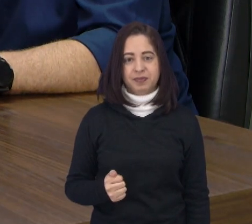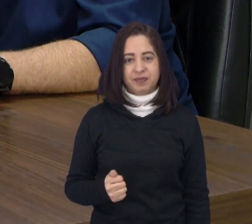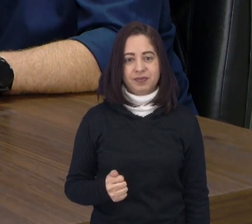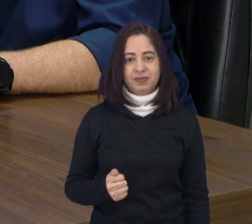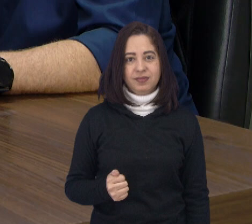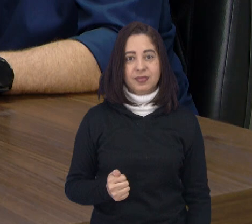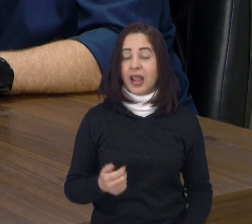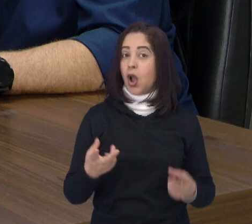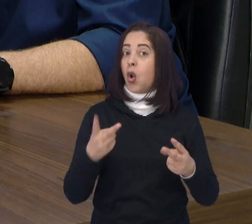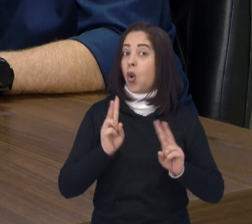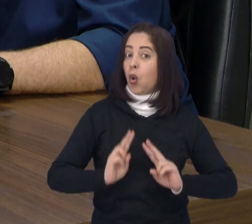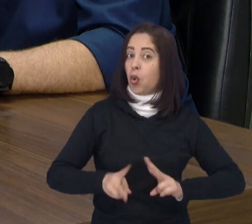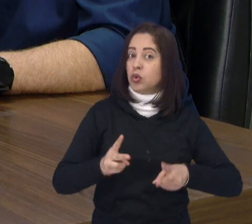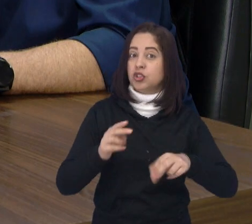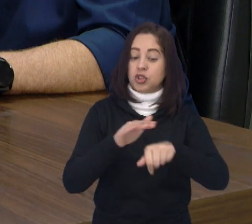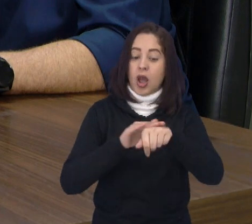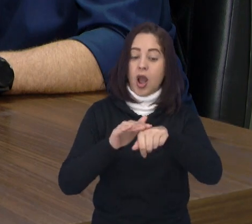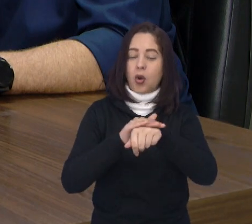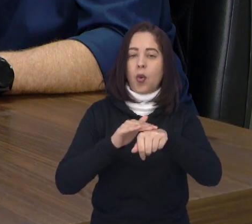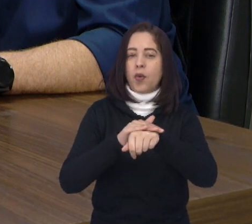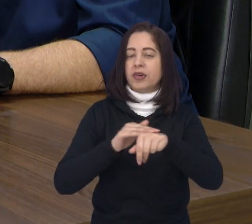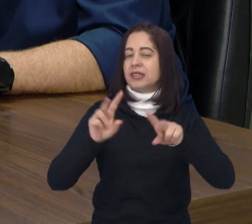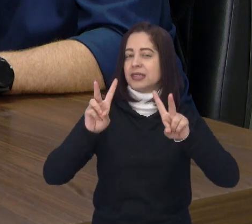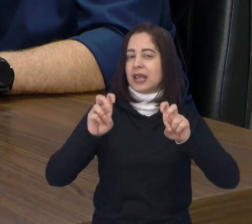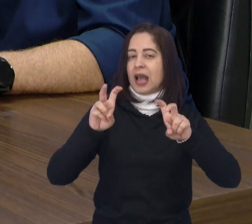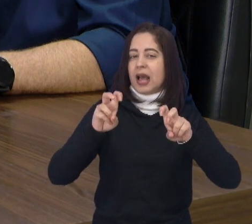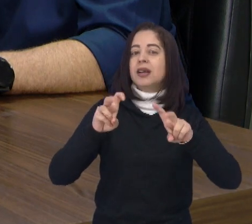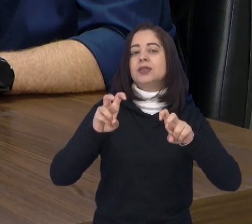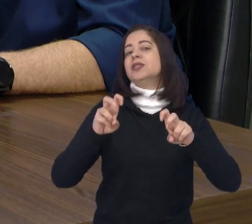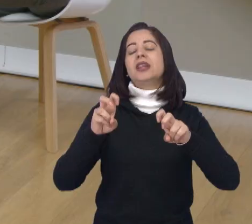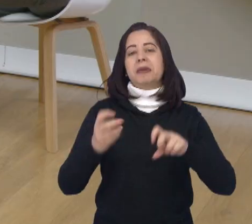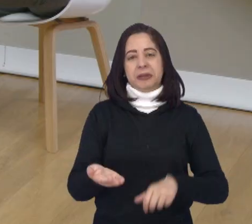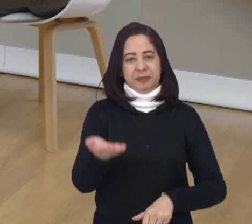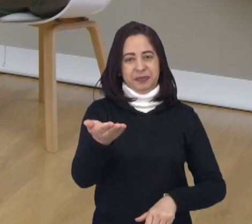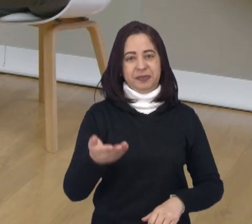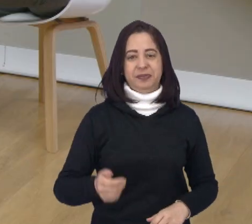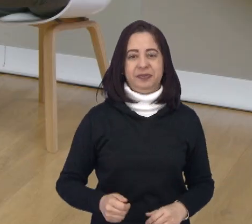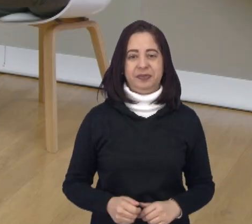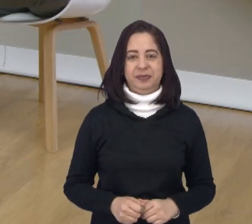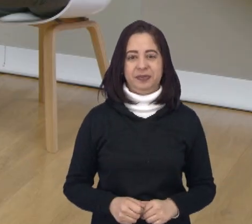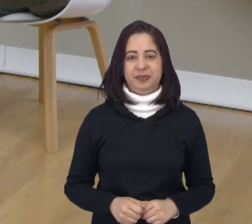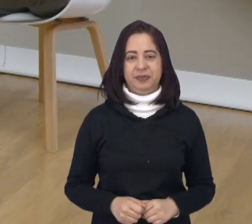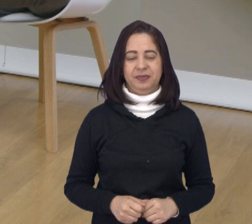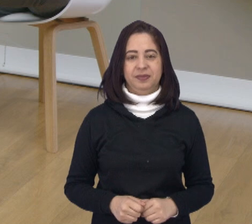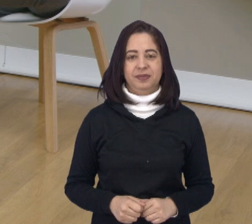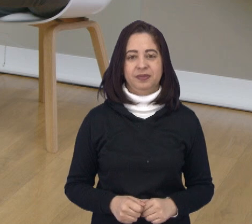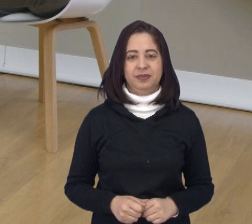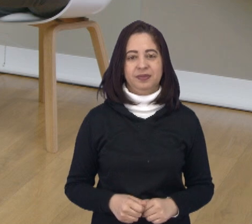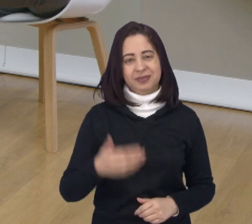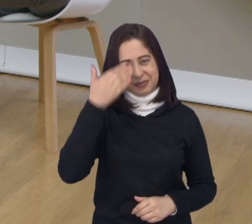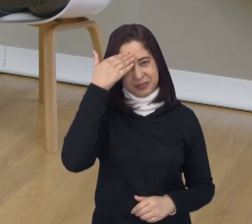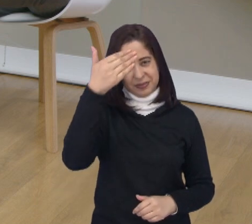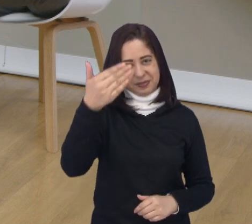né, falar dessa importância desses exames ocupacionais. Então, devolvo aí para você, para o estúdio, continuar discutindo sobre isso.